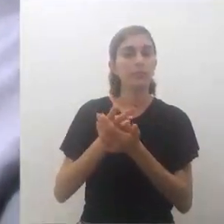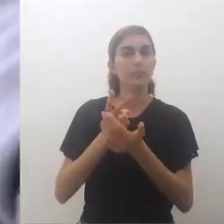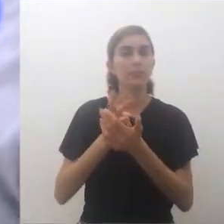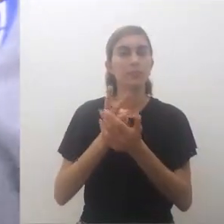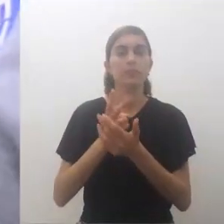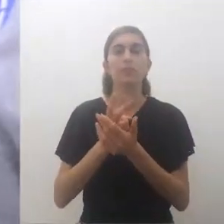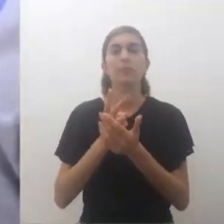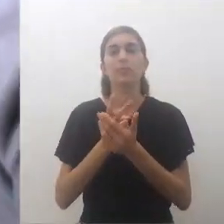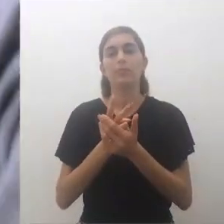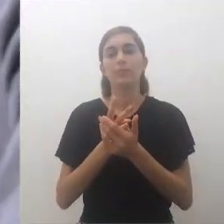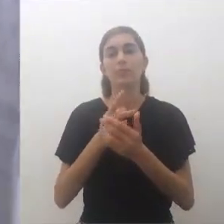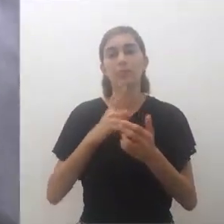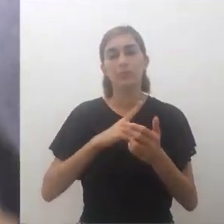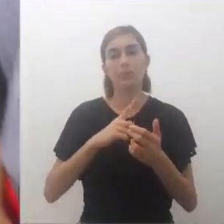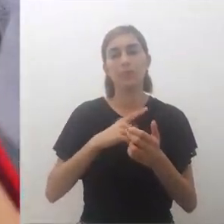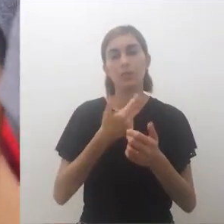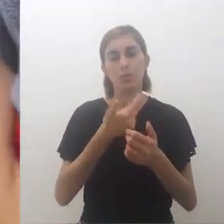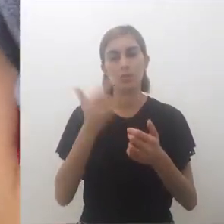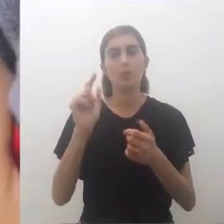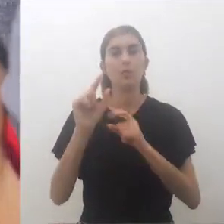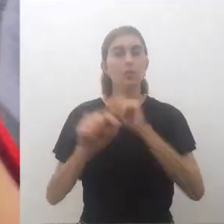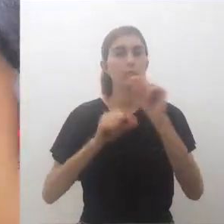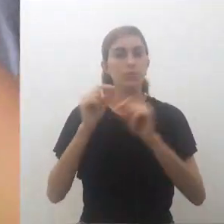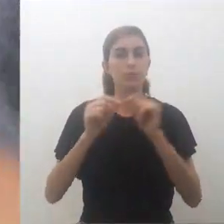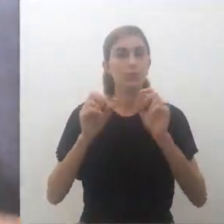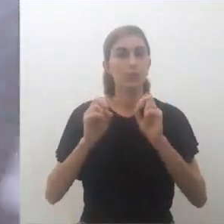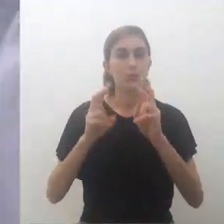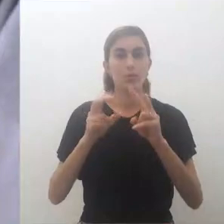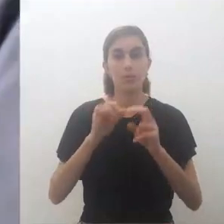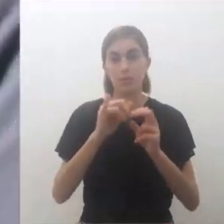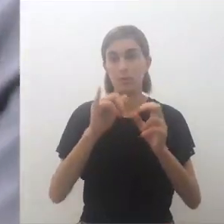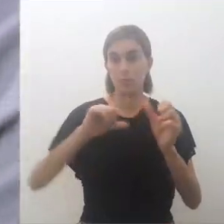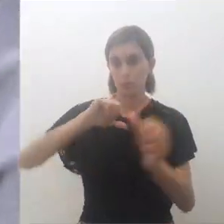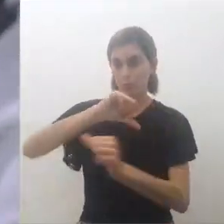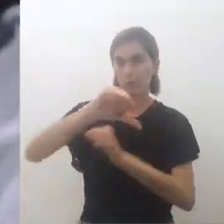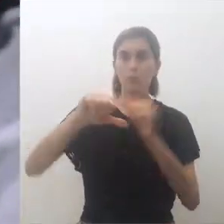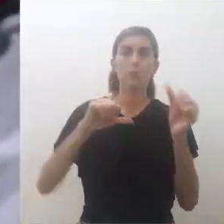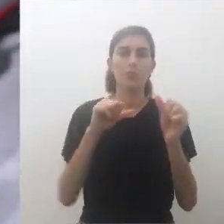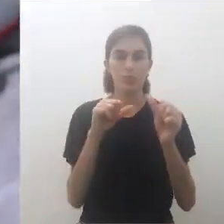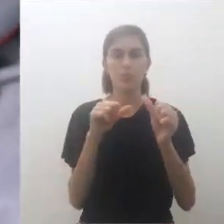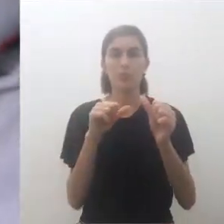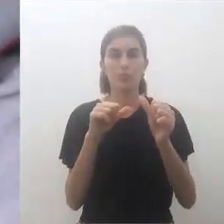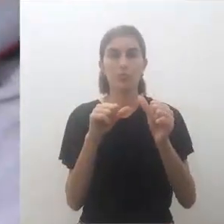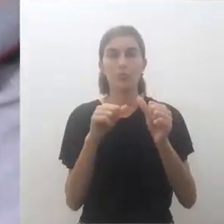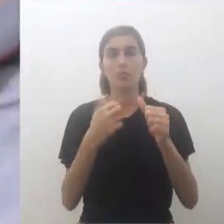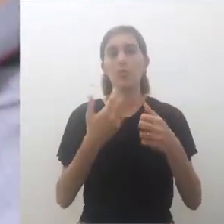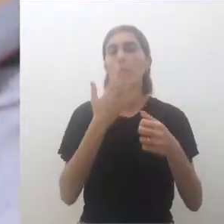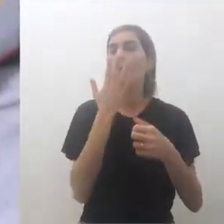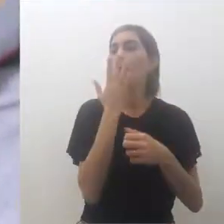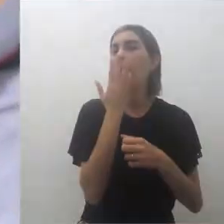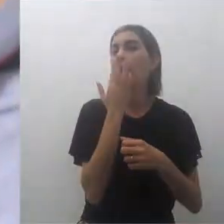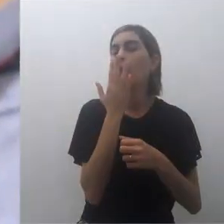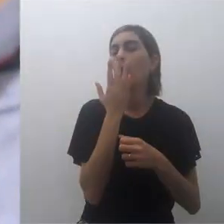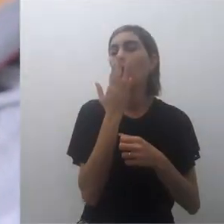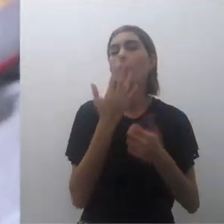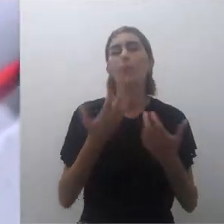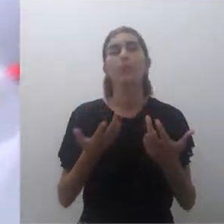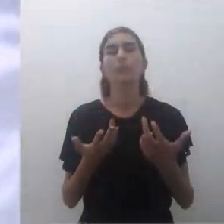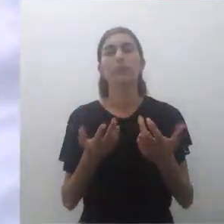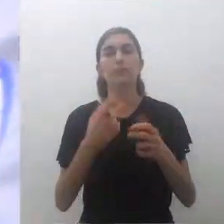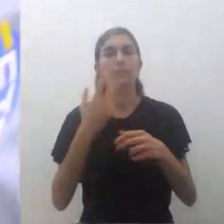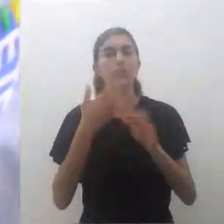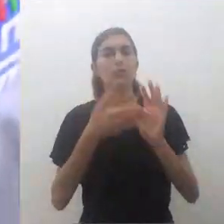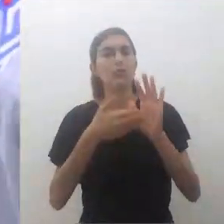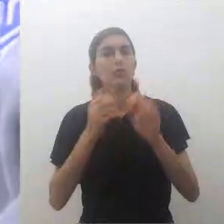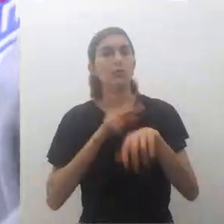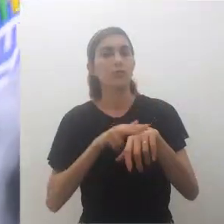aqui e existe outra aqui. Se eu mudo a questão da cor, vou tirar o verde,